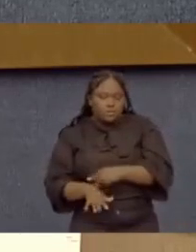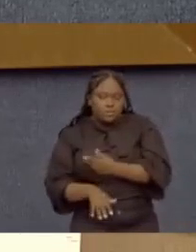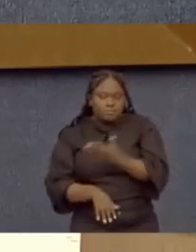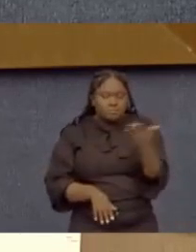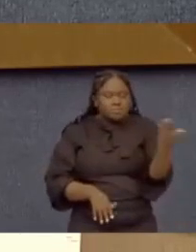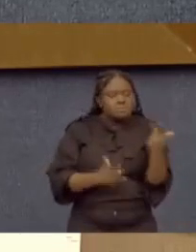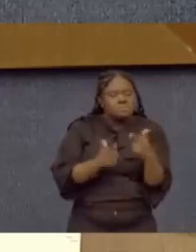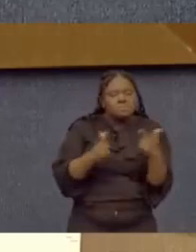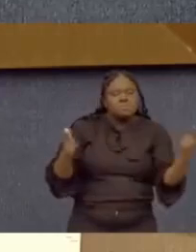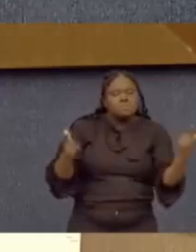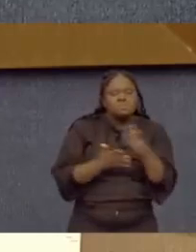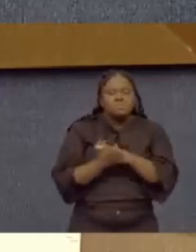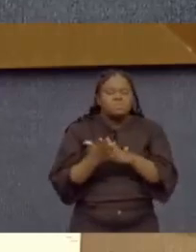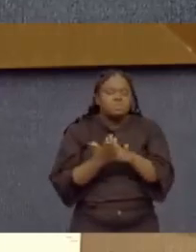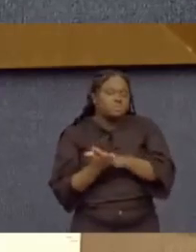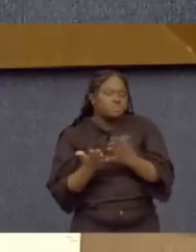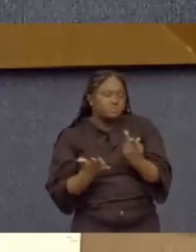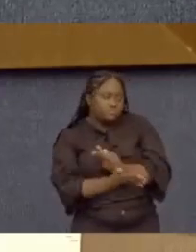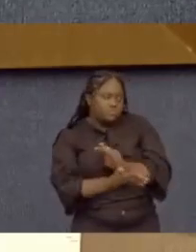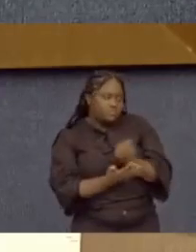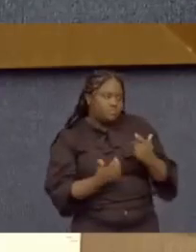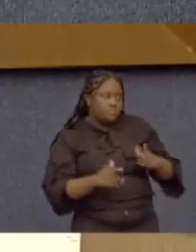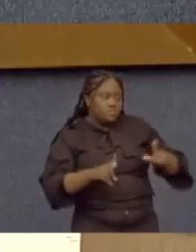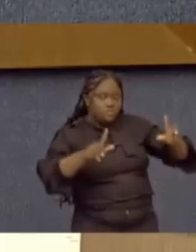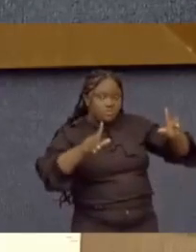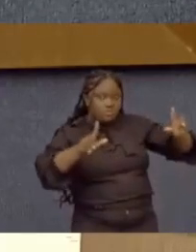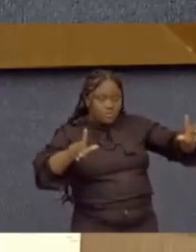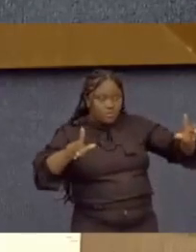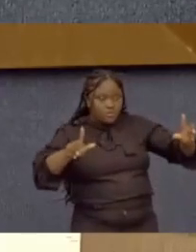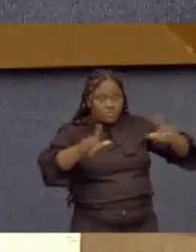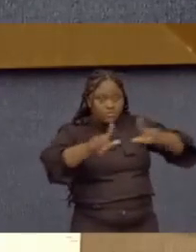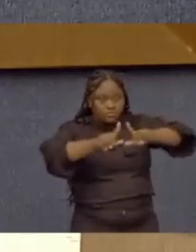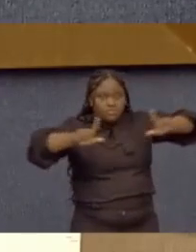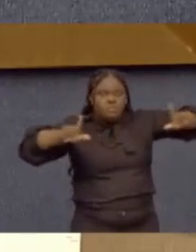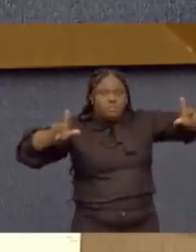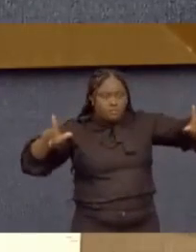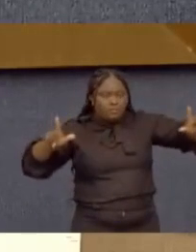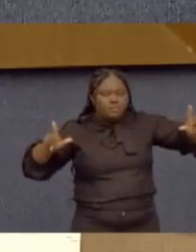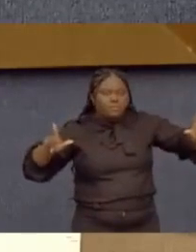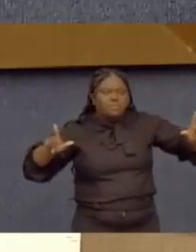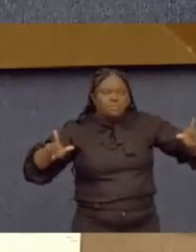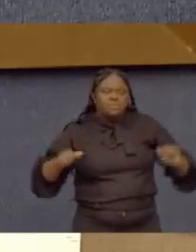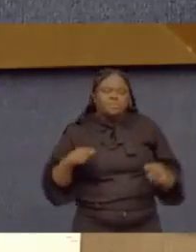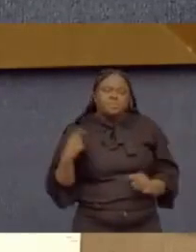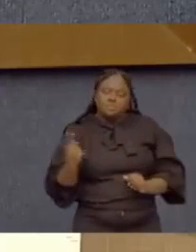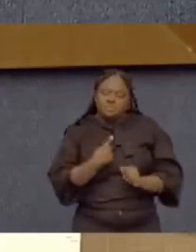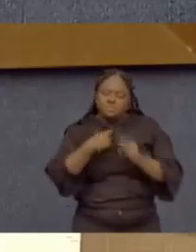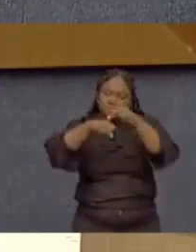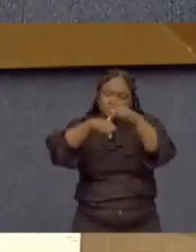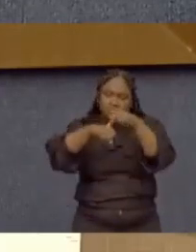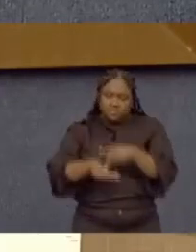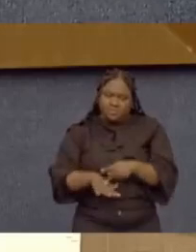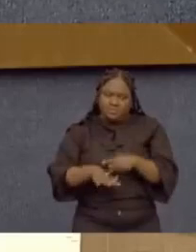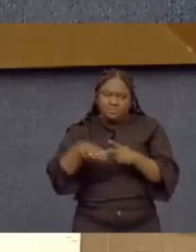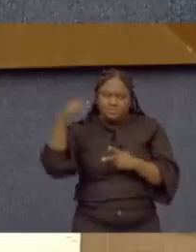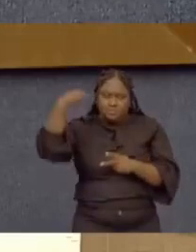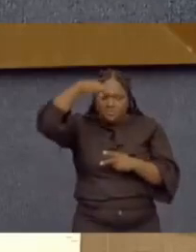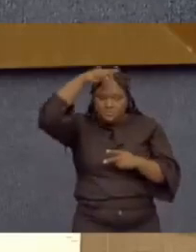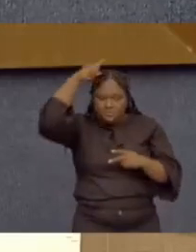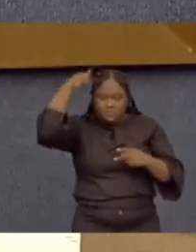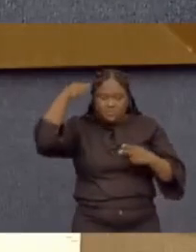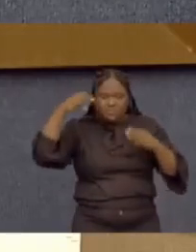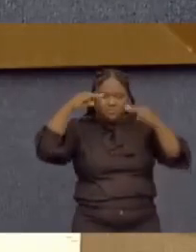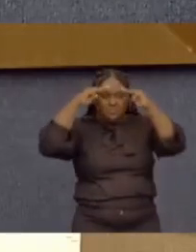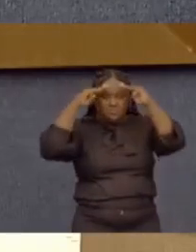seria possível. Esse diploma enorme, por sinal, é da nossa paróquia Santa Dulce dos Pobres. Então